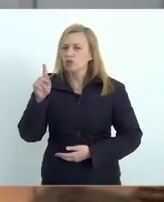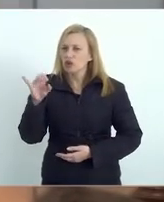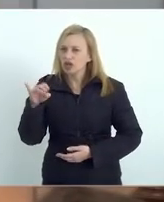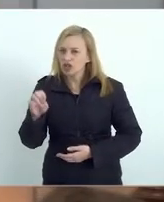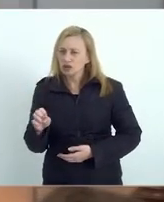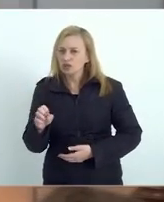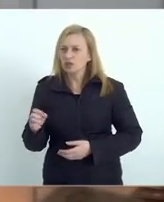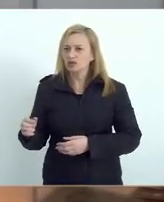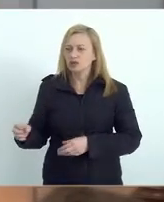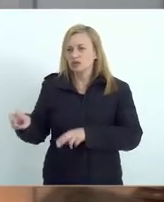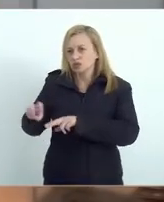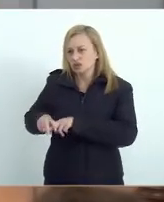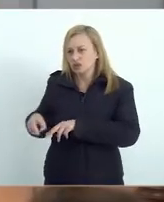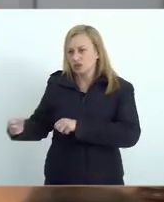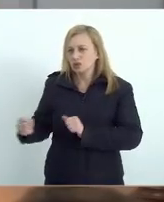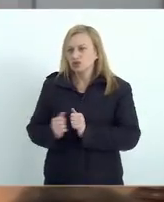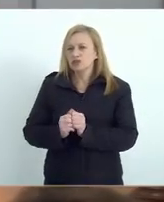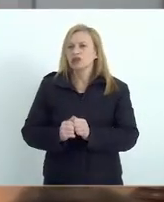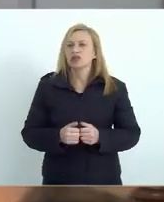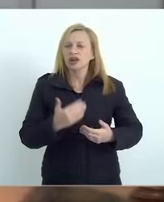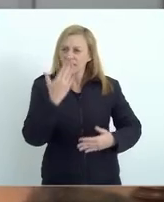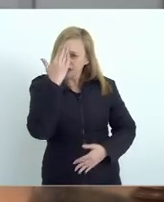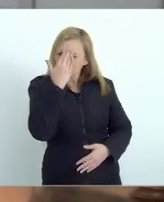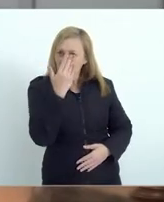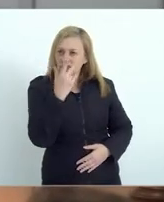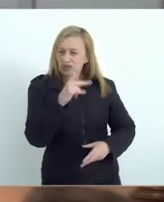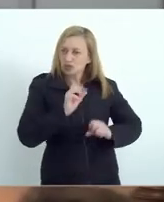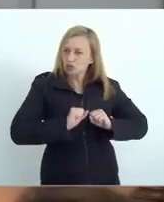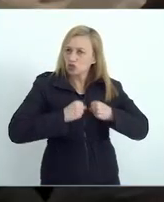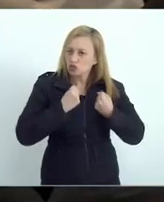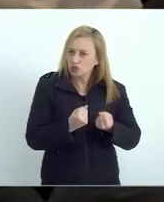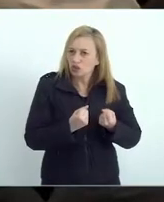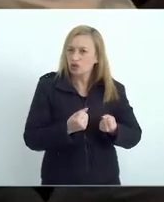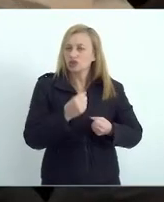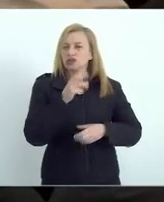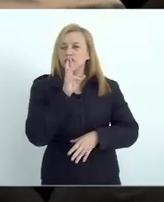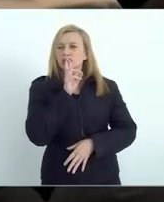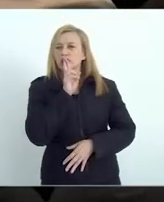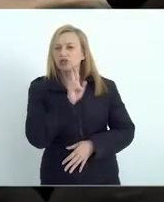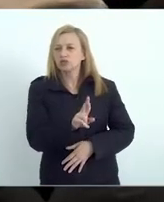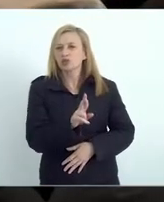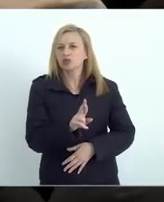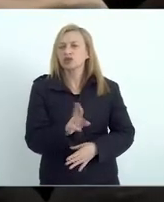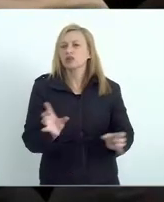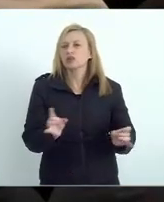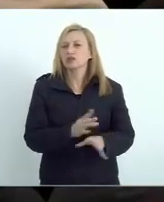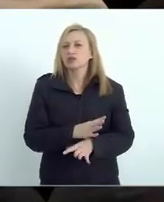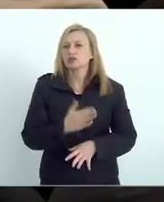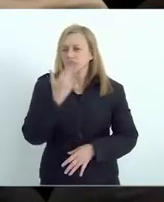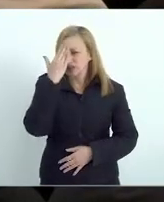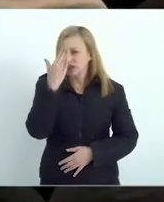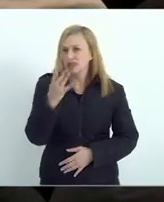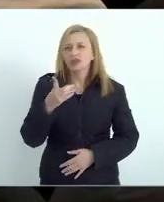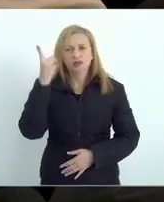agradecer também sempre sua sua dedicação aí sua pronta resposta muito obrigada deputada enfermeira